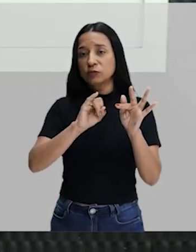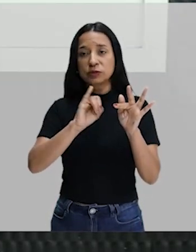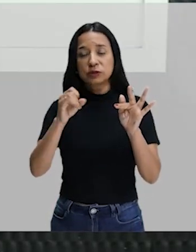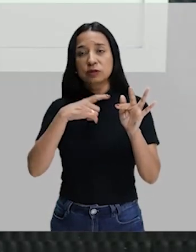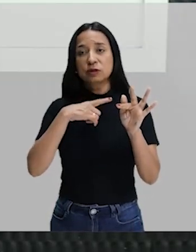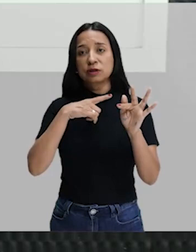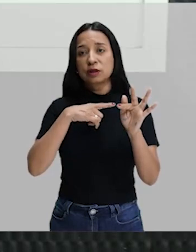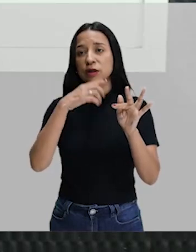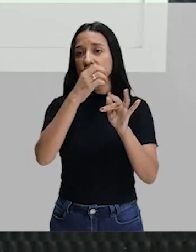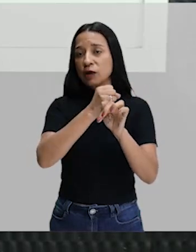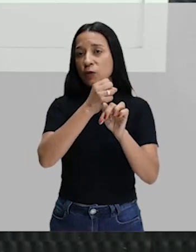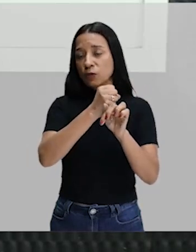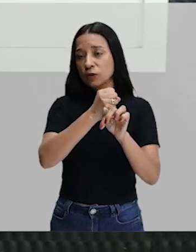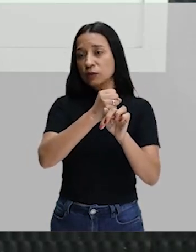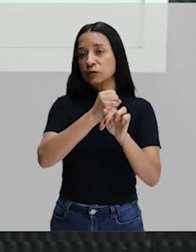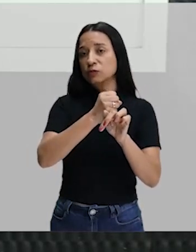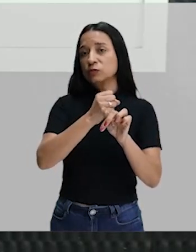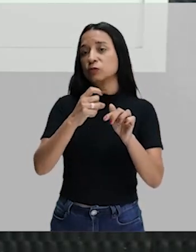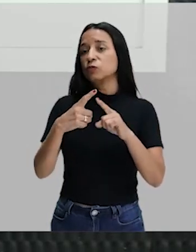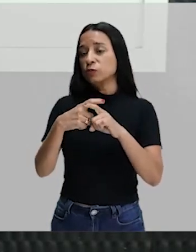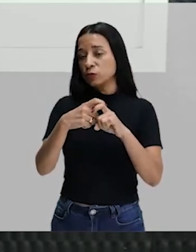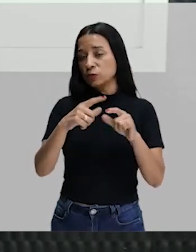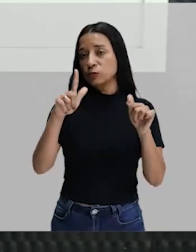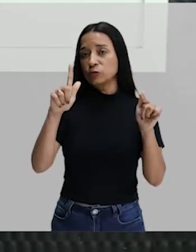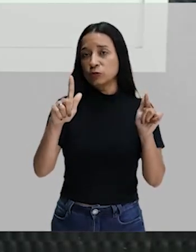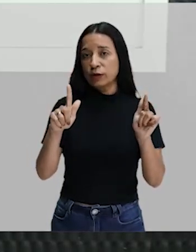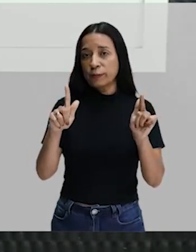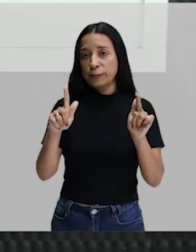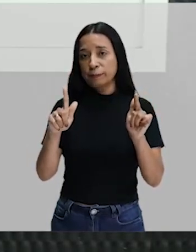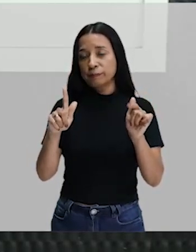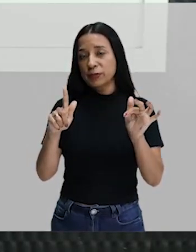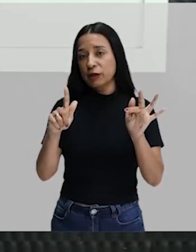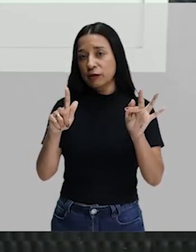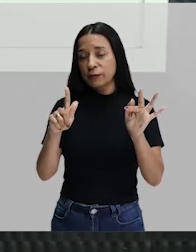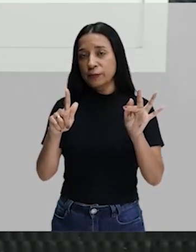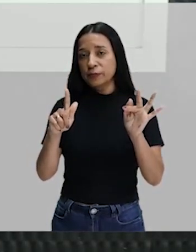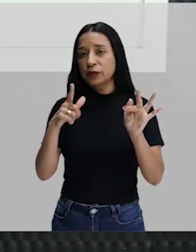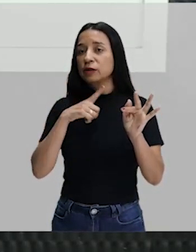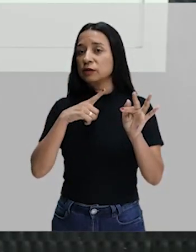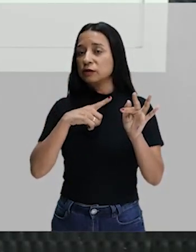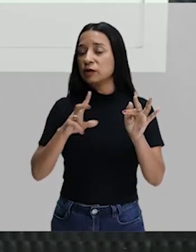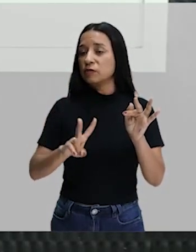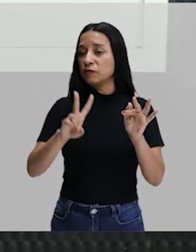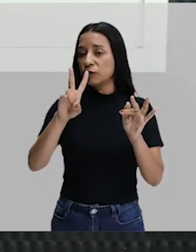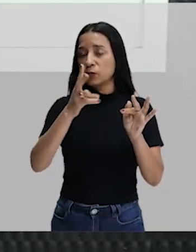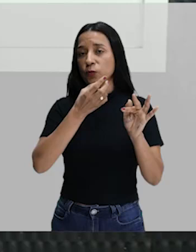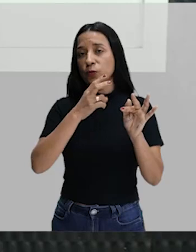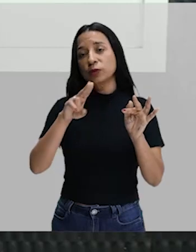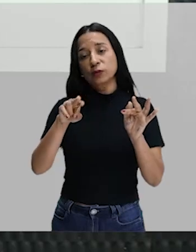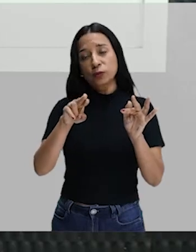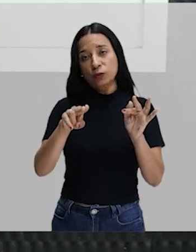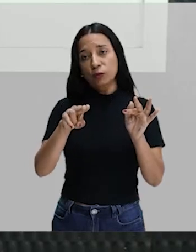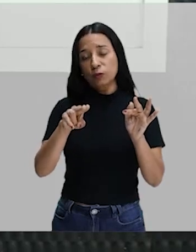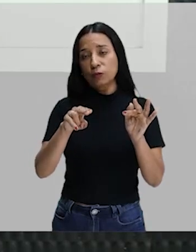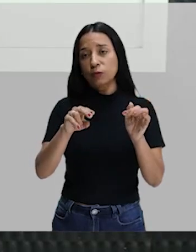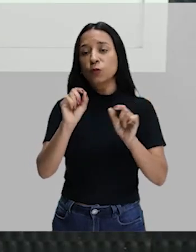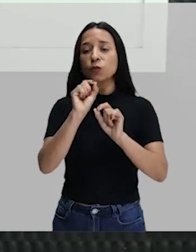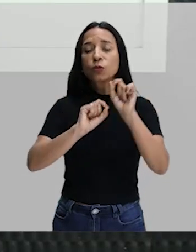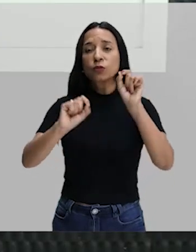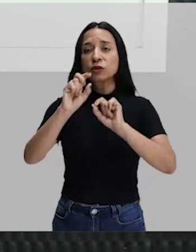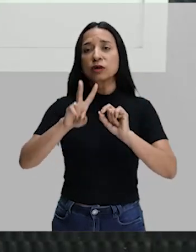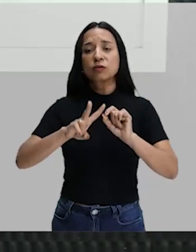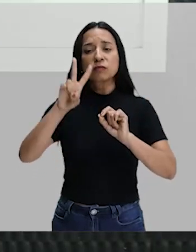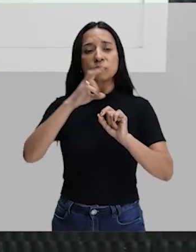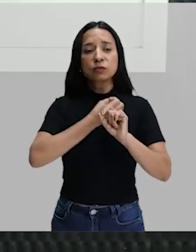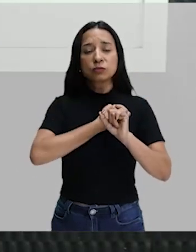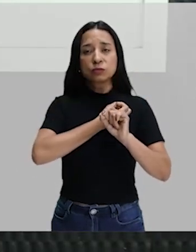estivesse calculando no polinômio g. Então, eles vão ter o mesmo valor numérico. Lembrando o que é valor numérico,